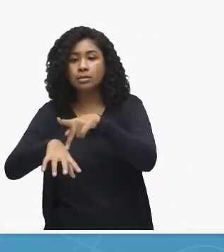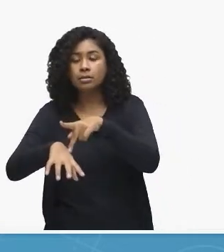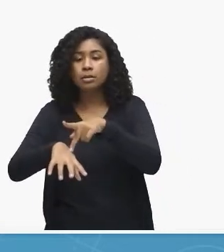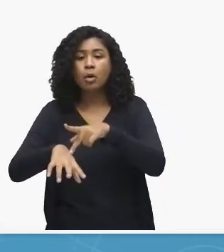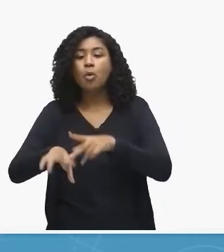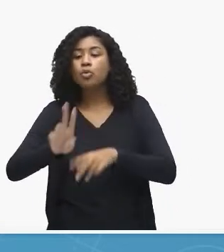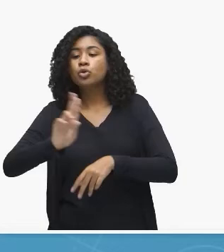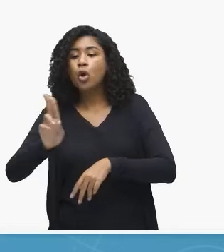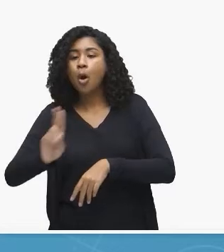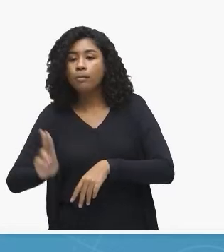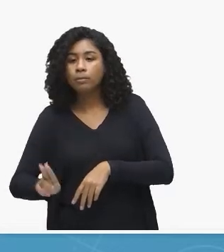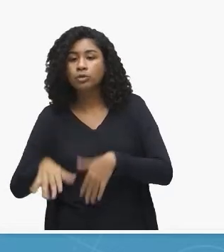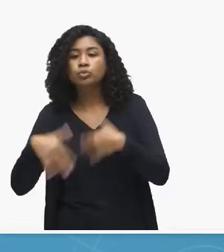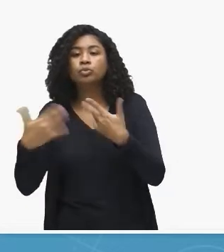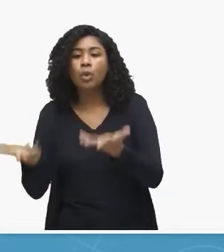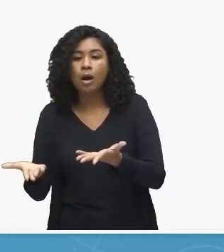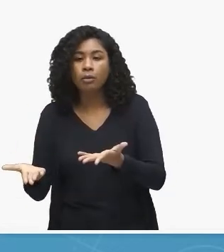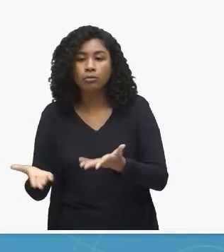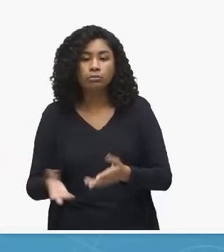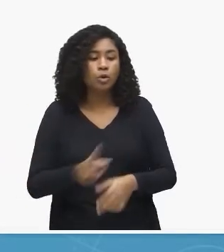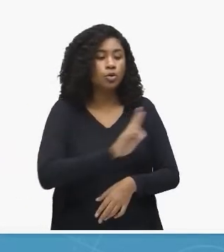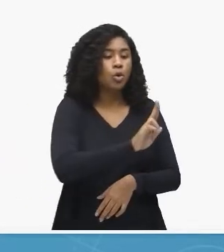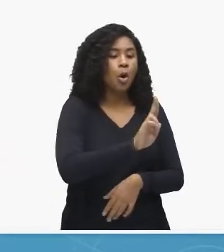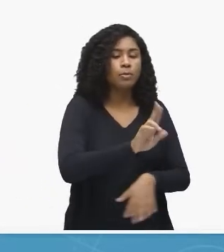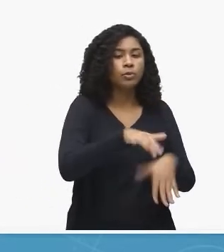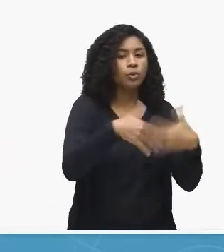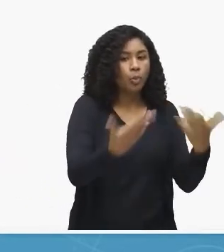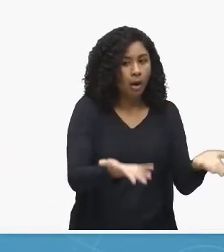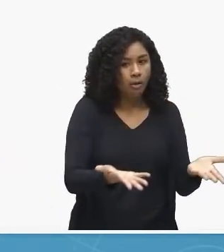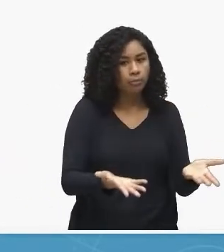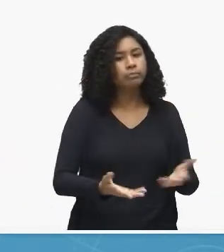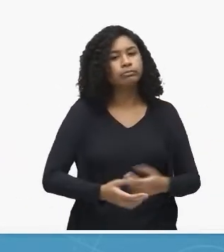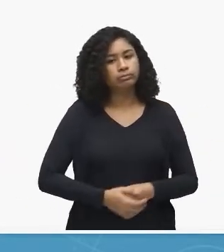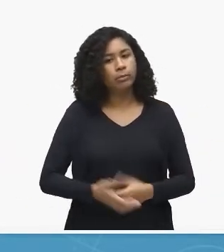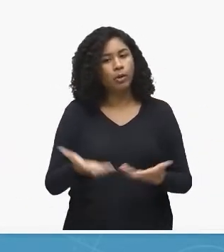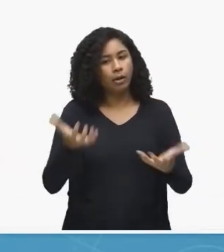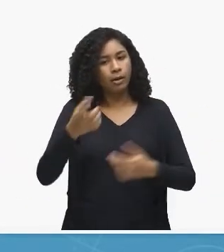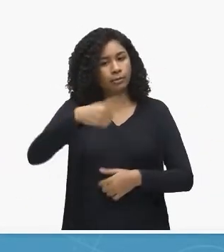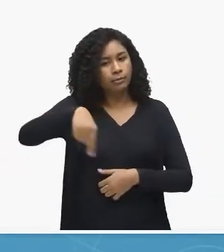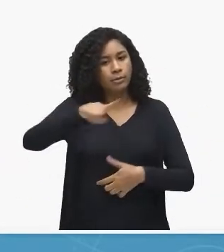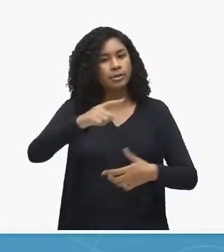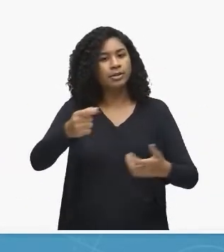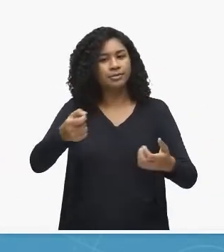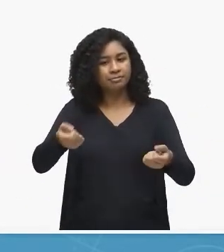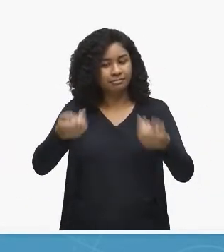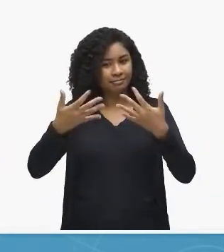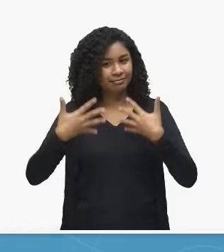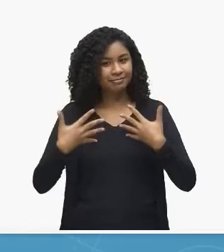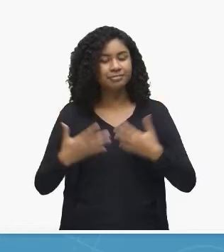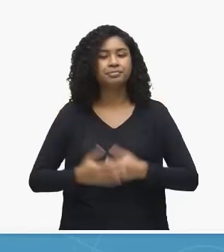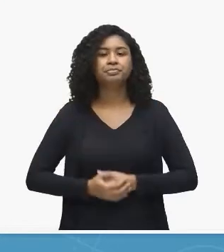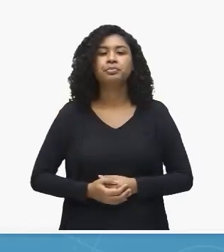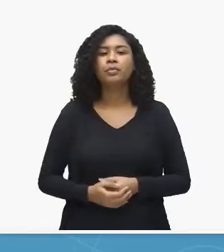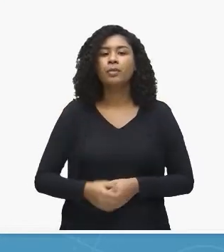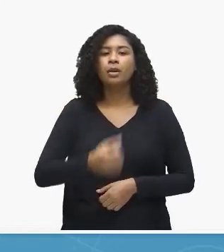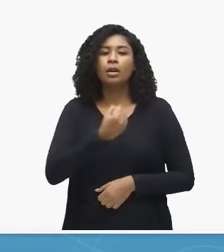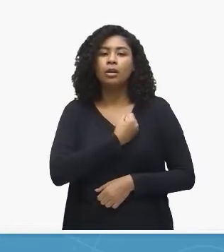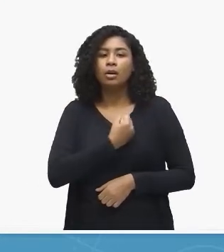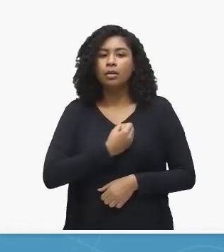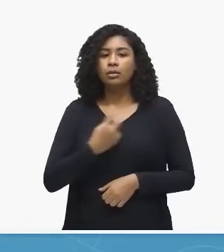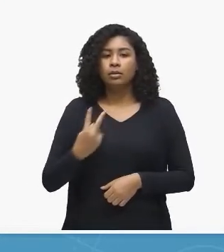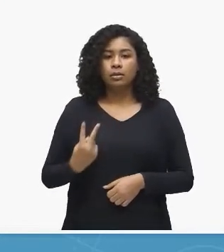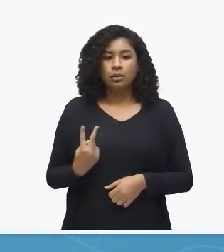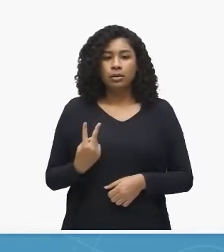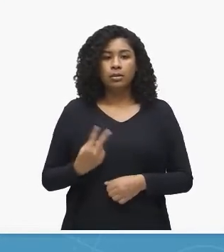fazia parte de qual aliança? É isso que a questão nos pede. Vou deixar aí para vocês, né, refletindo. A nossa segunda